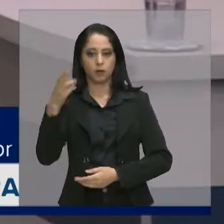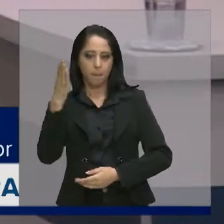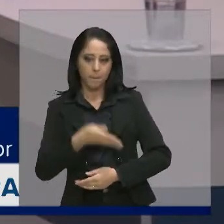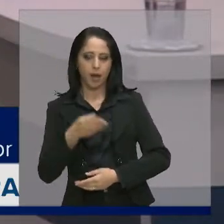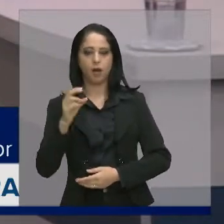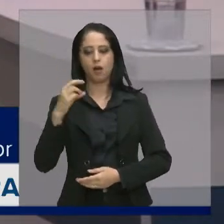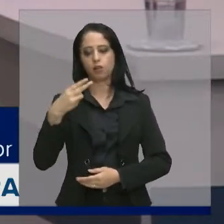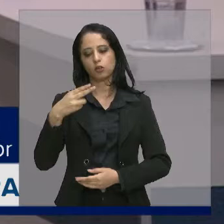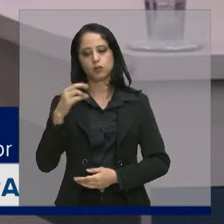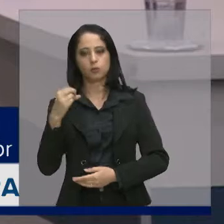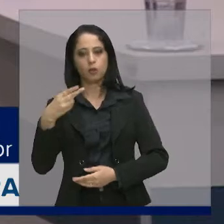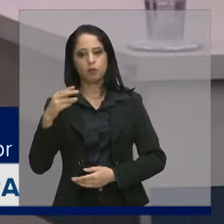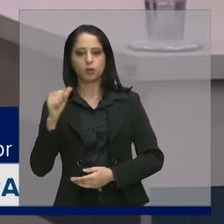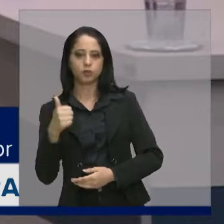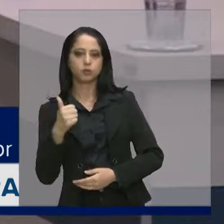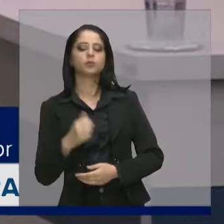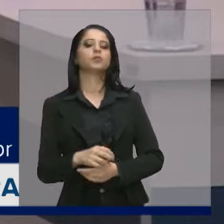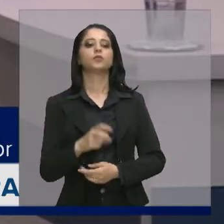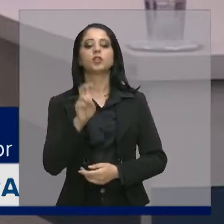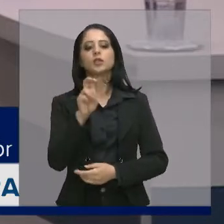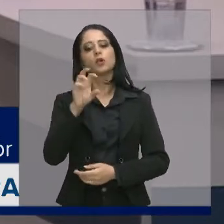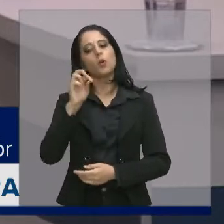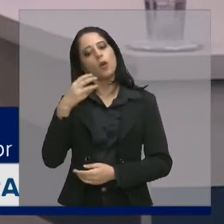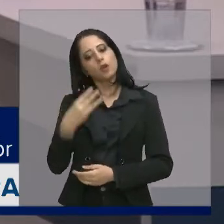4905/2021 e